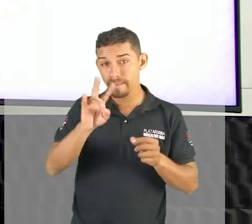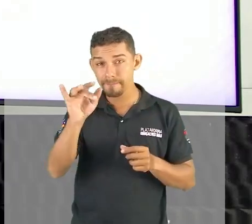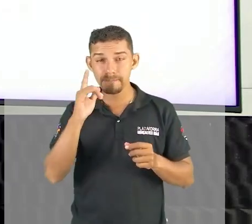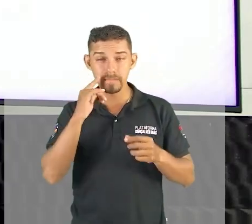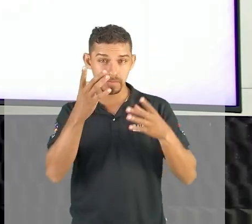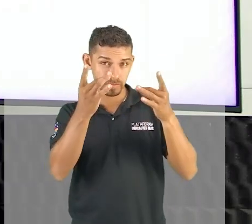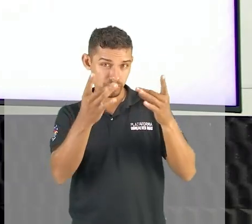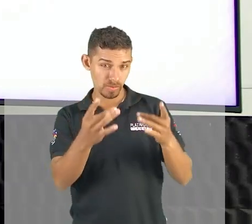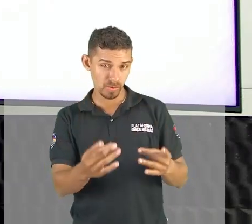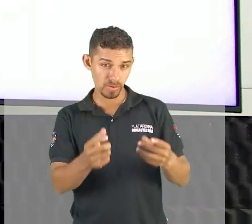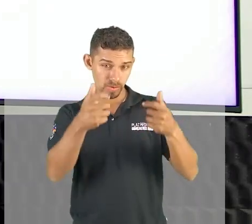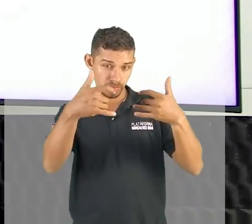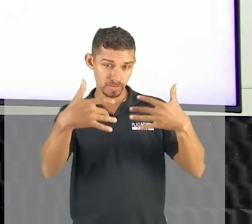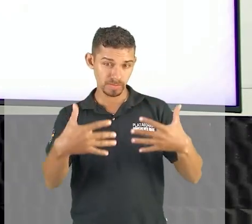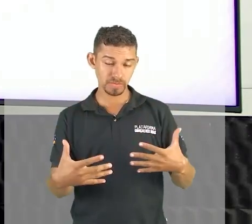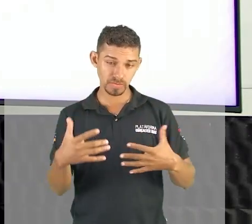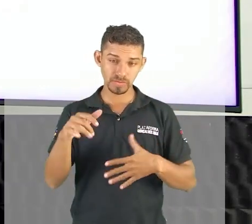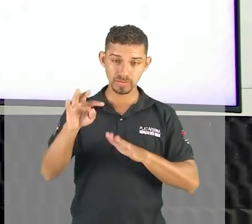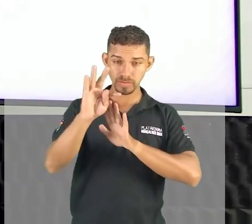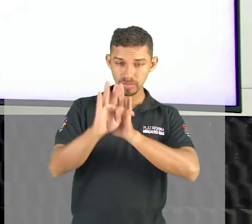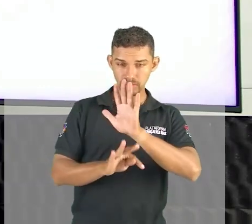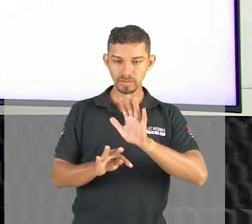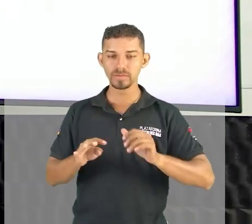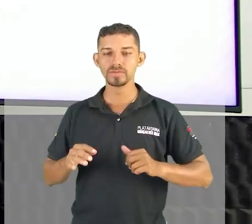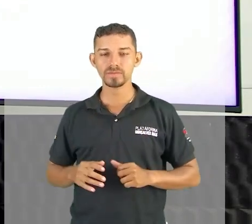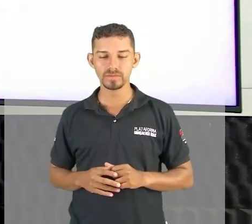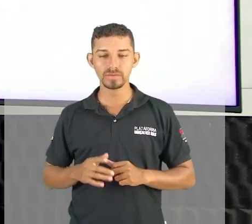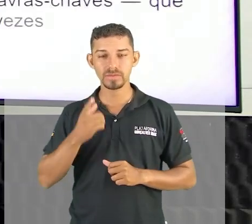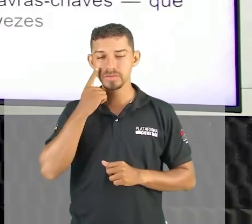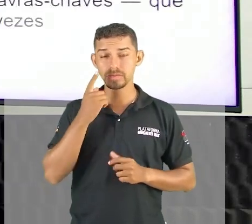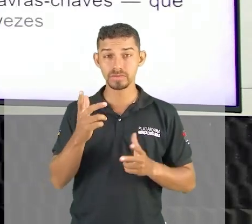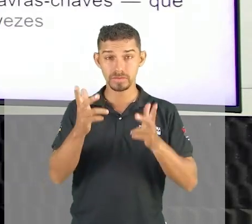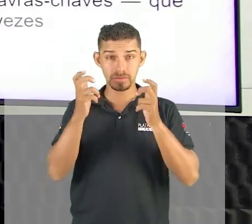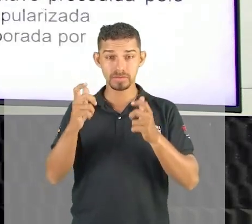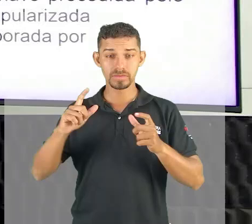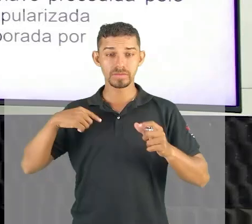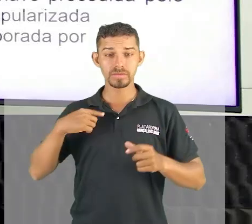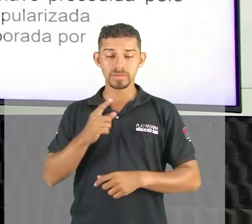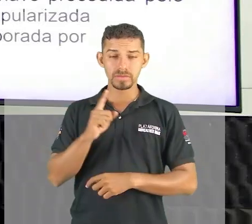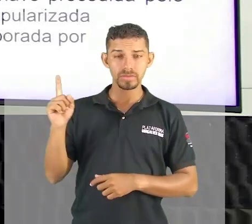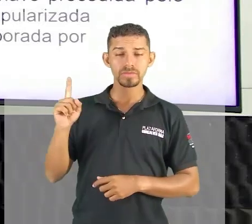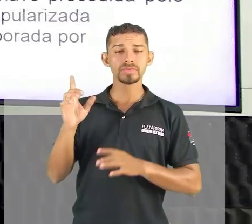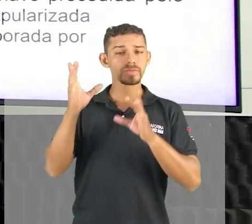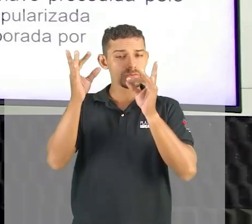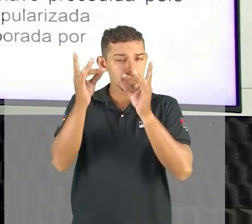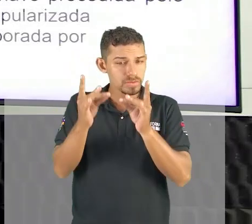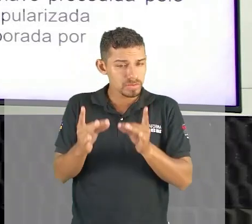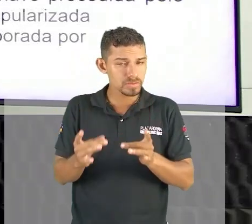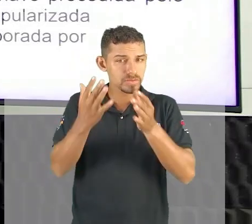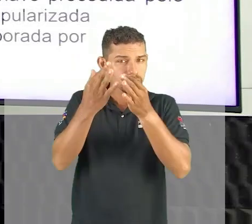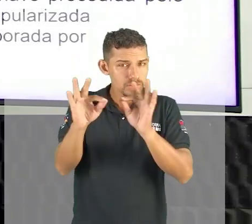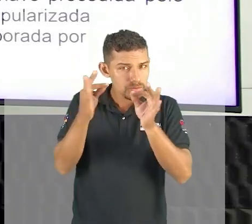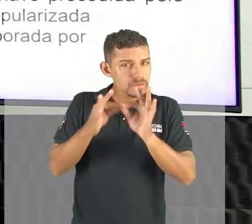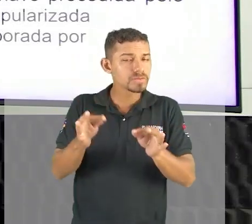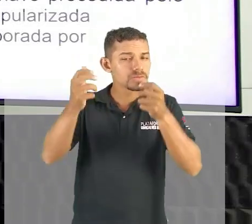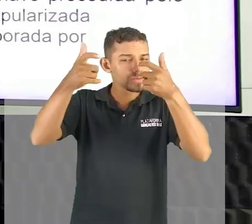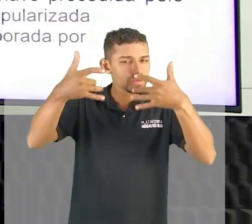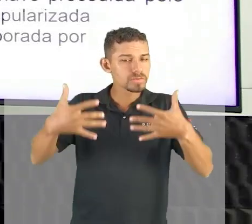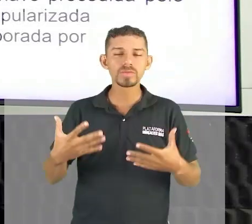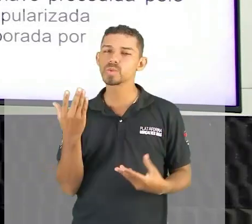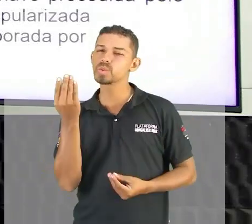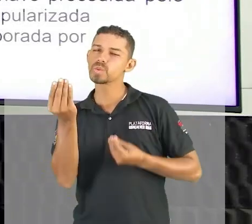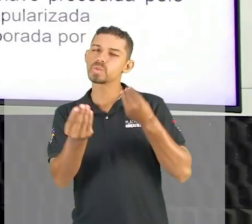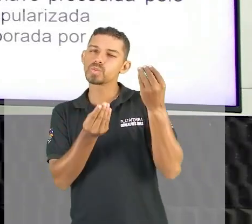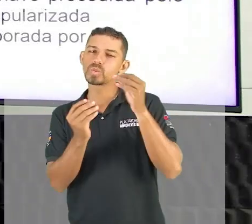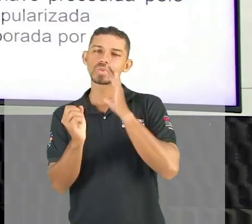a descrição completa é referente a esse texto Então a gente percebe o texto quee sintetiza né E essa questão de como